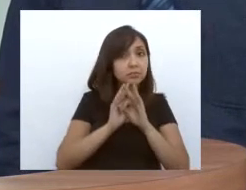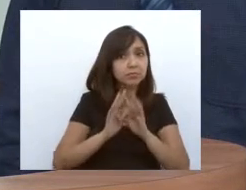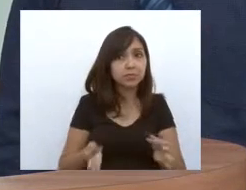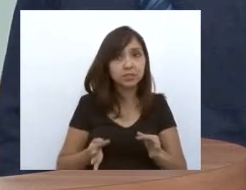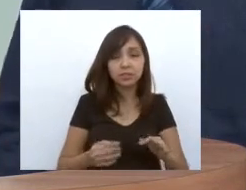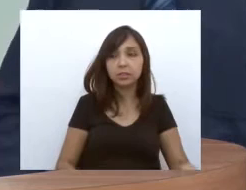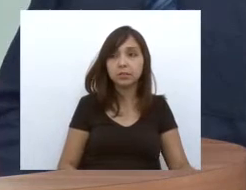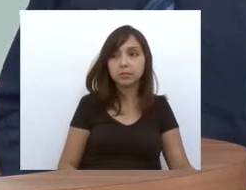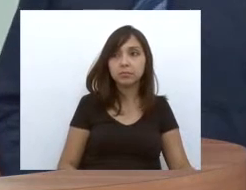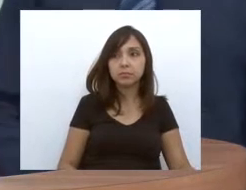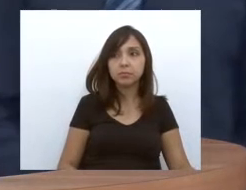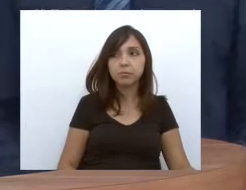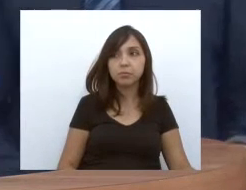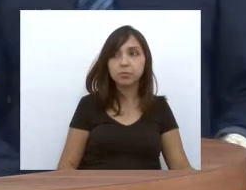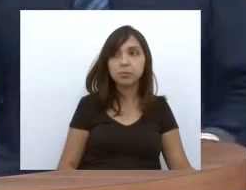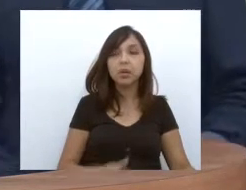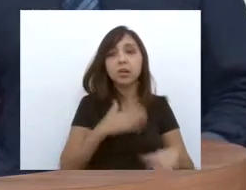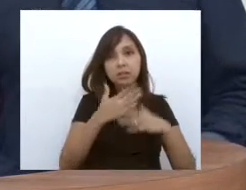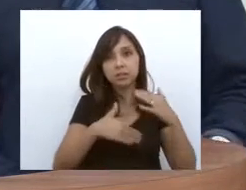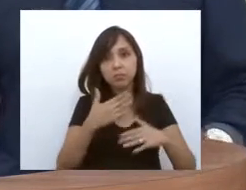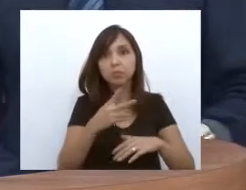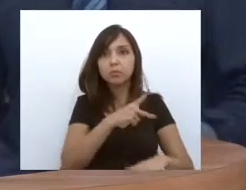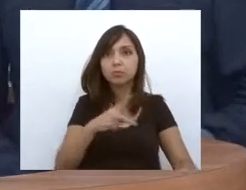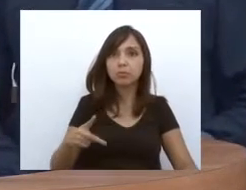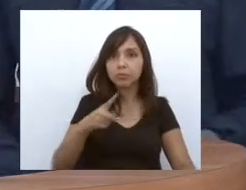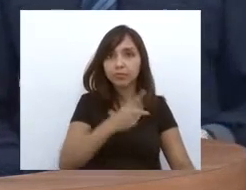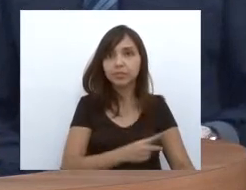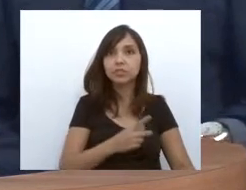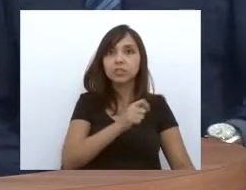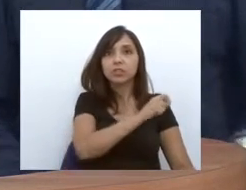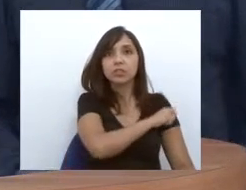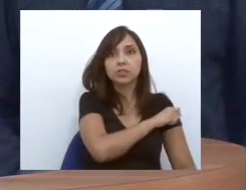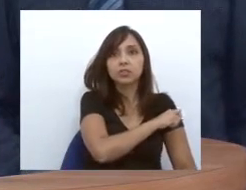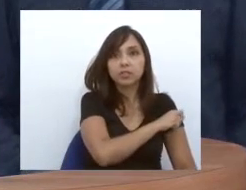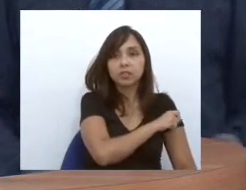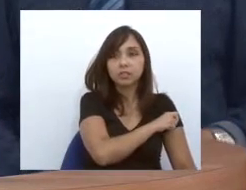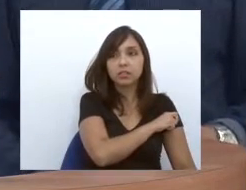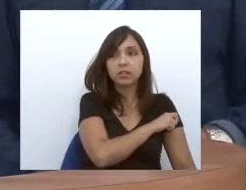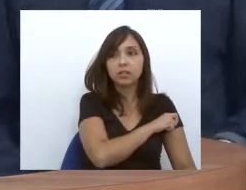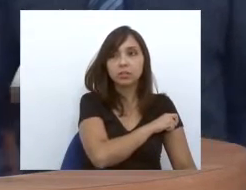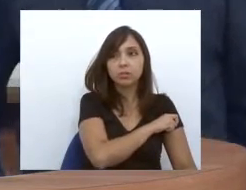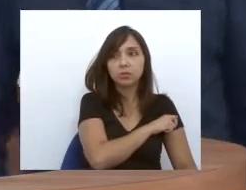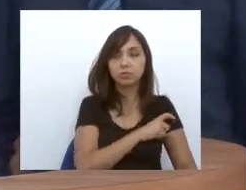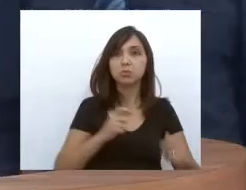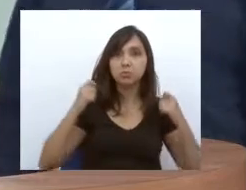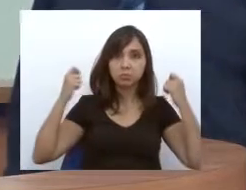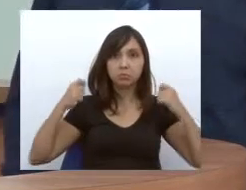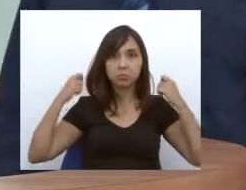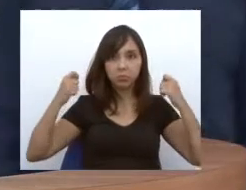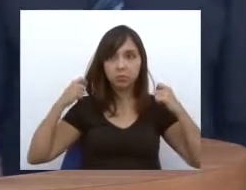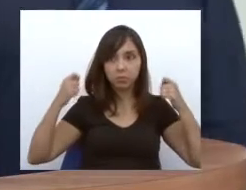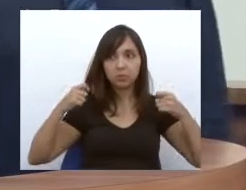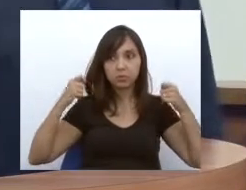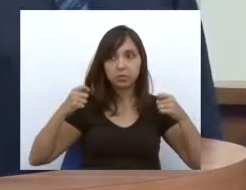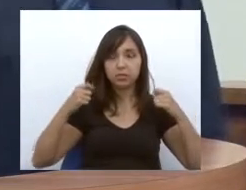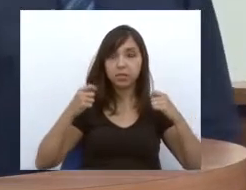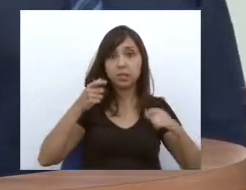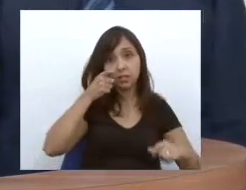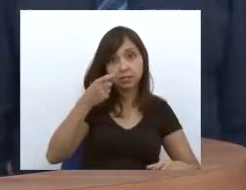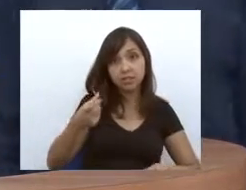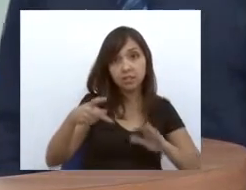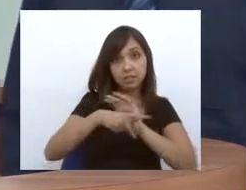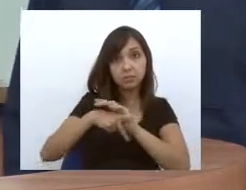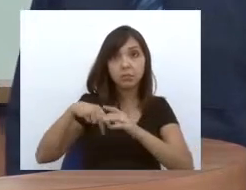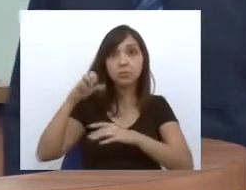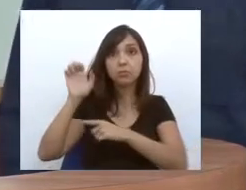presidente. E aí, quando os professores e os alunos vão protestar aos interesses do